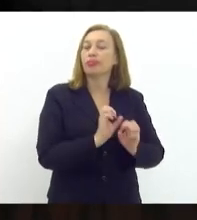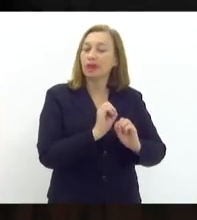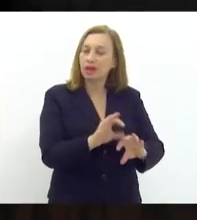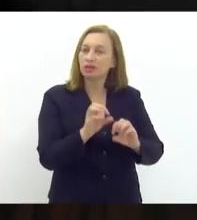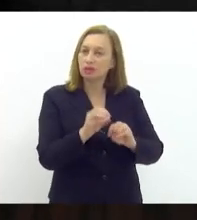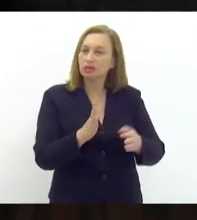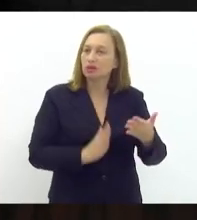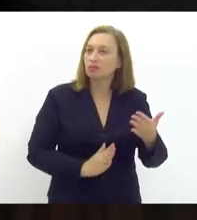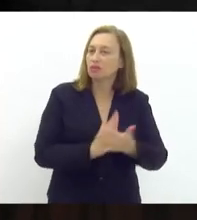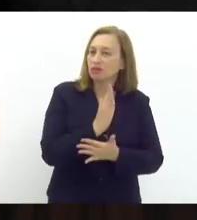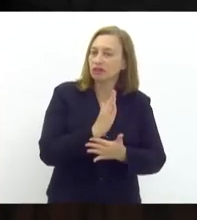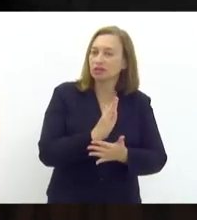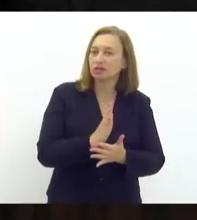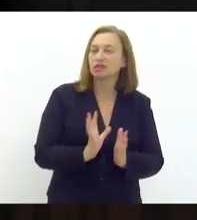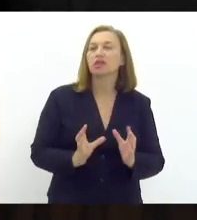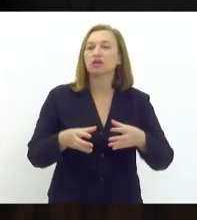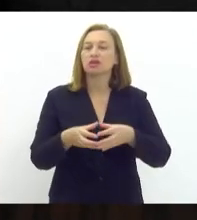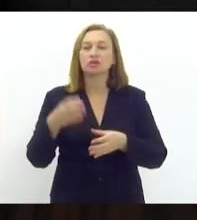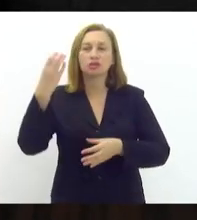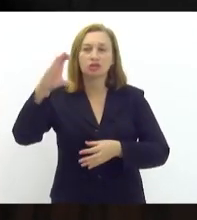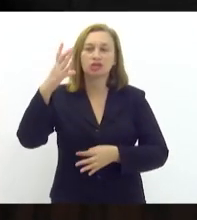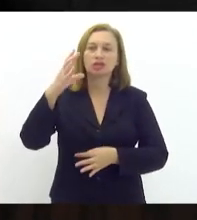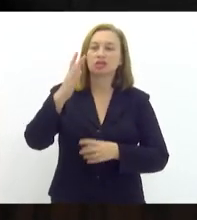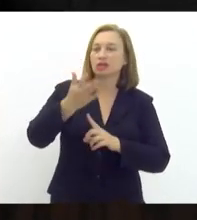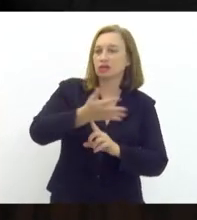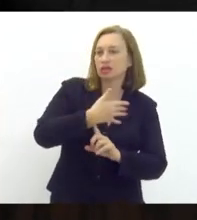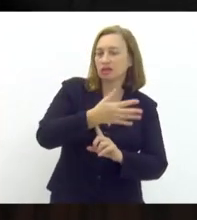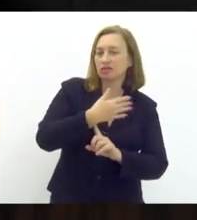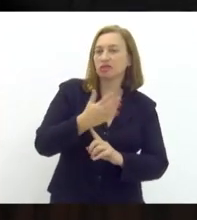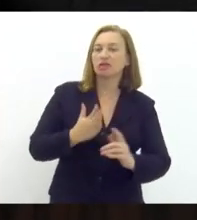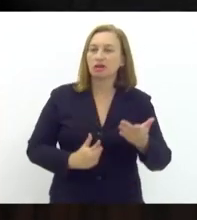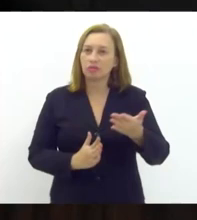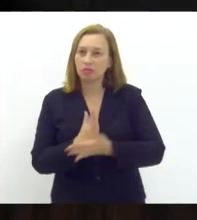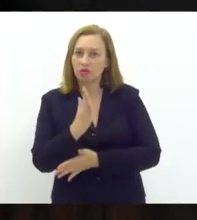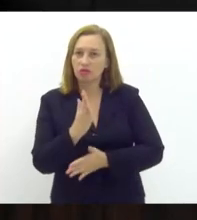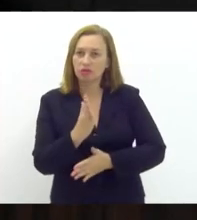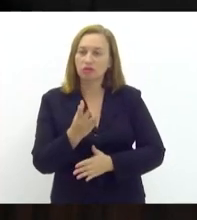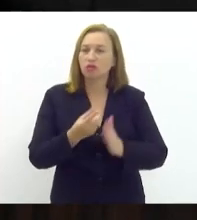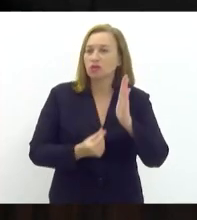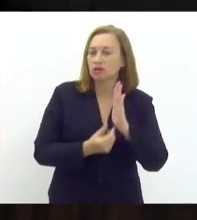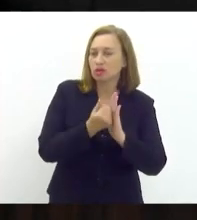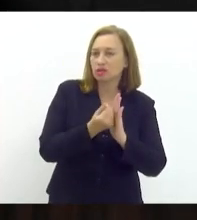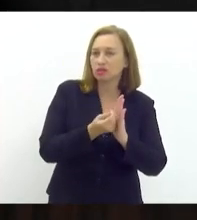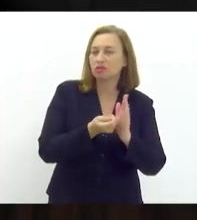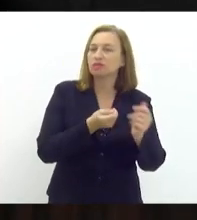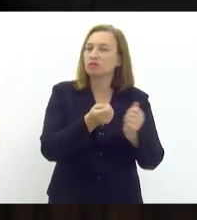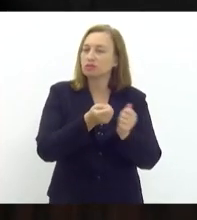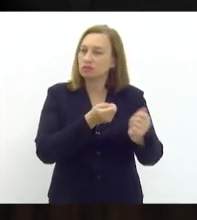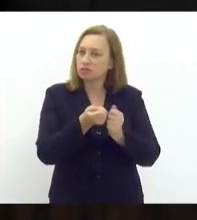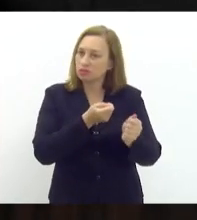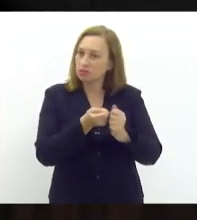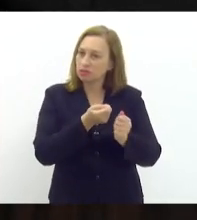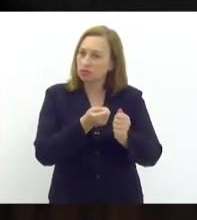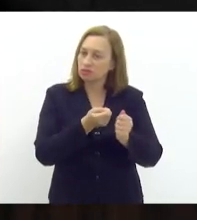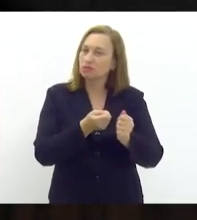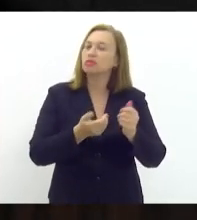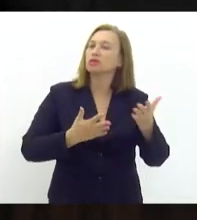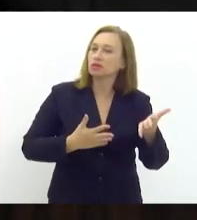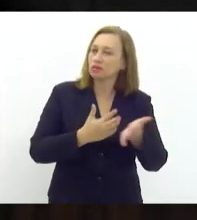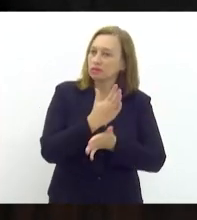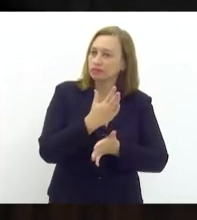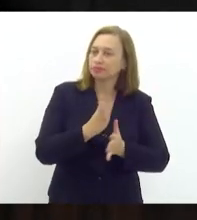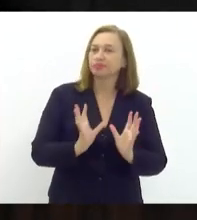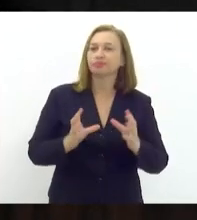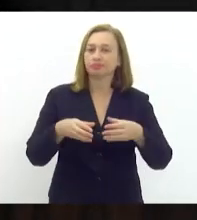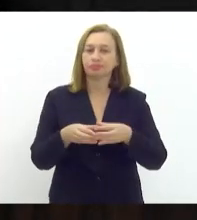favorável de ciência e tecnologia favorável e de orçamento Finanças fiscalização financeira e controle